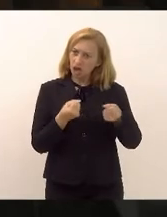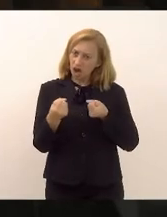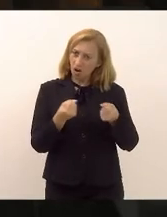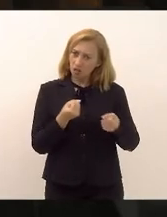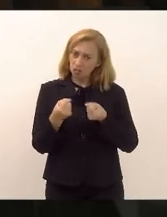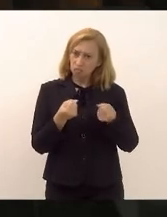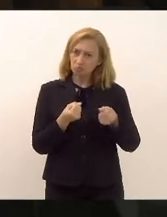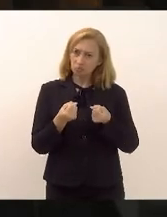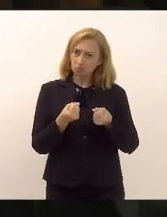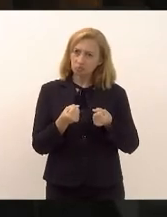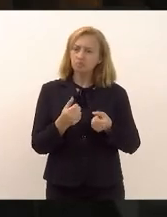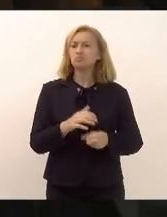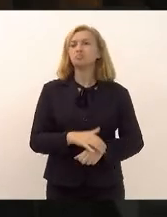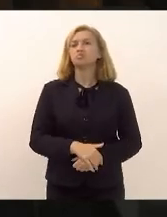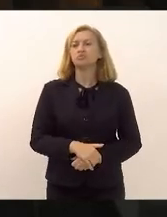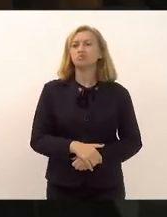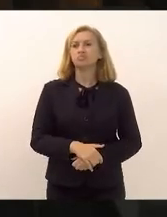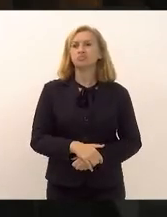que